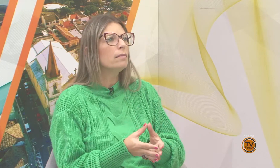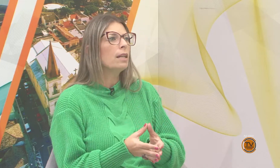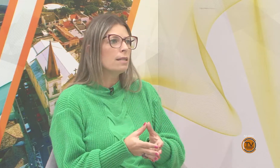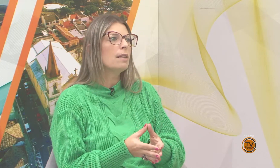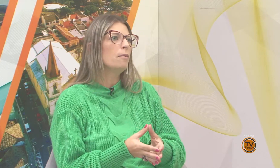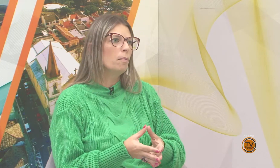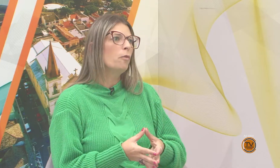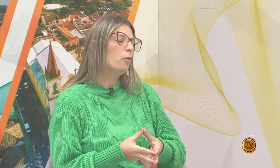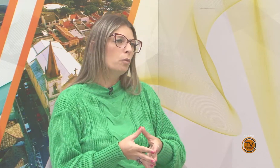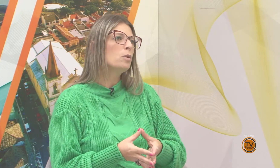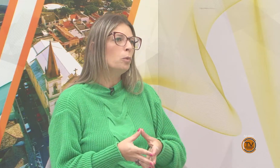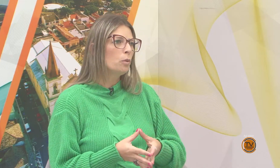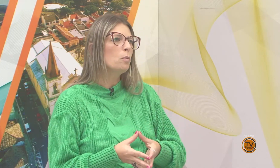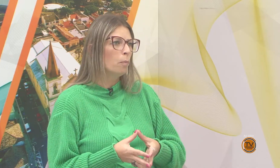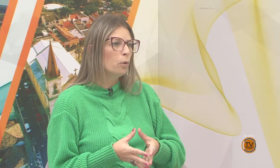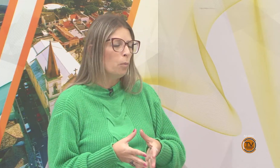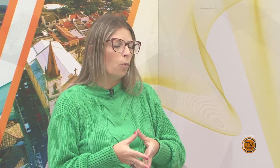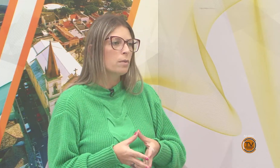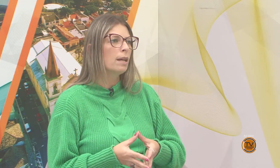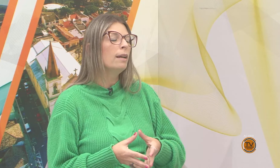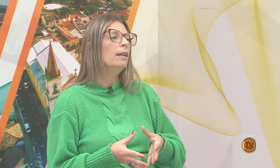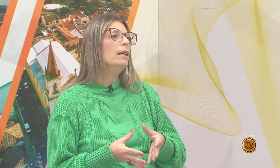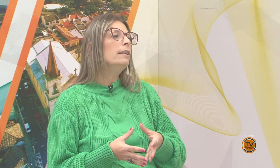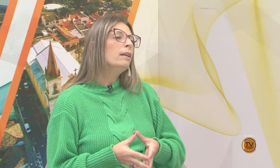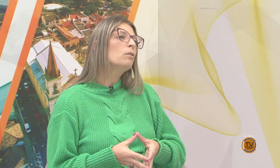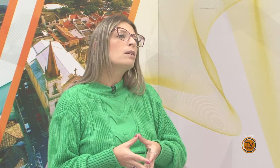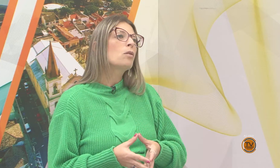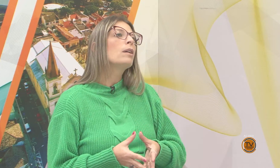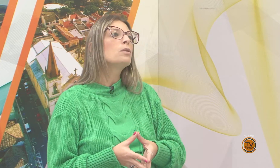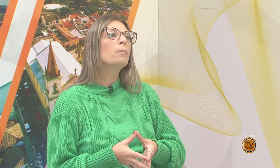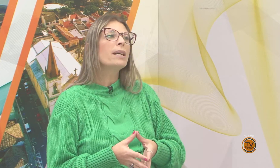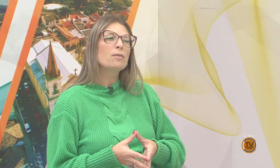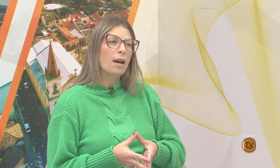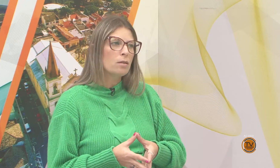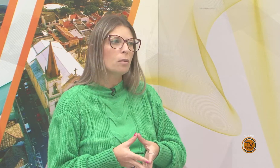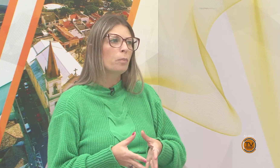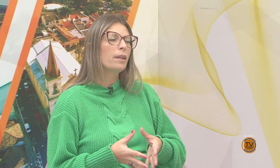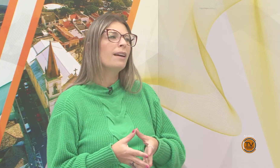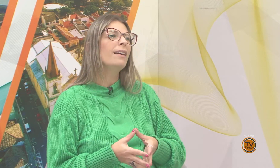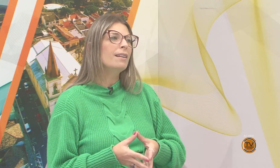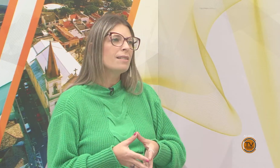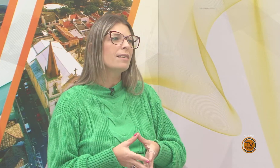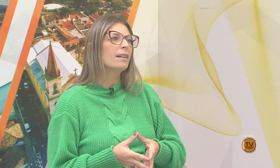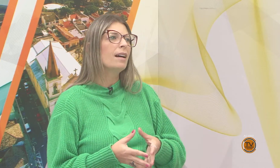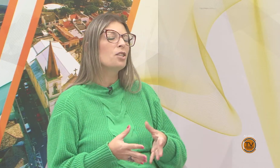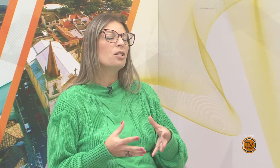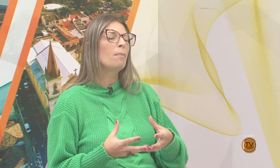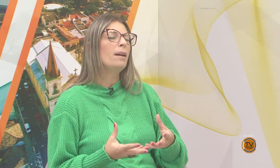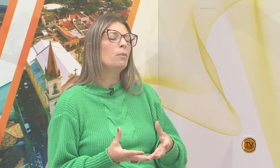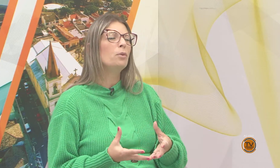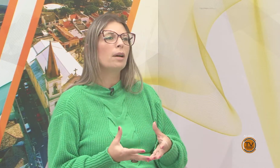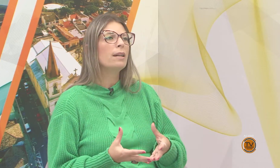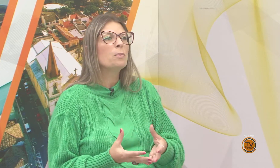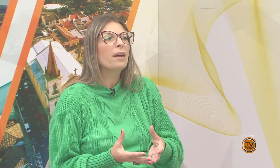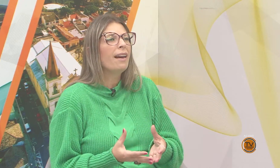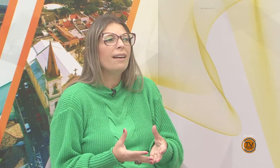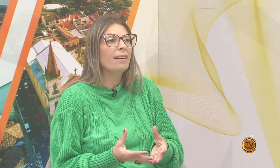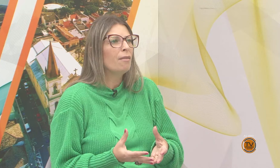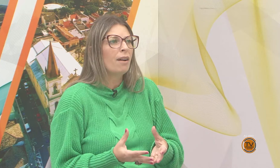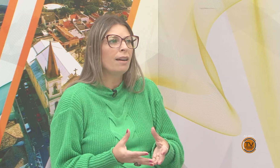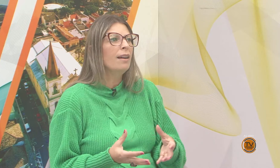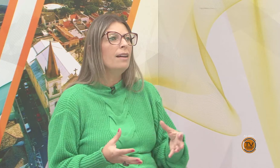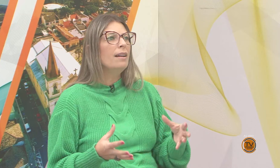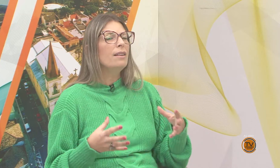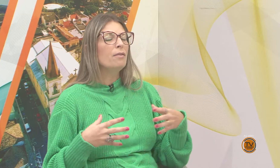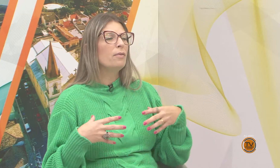vai trazer frutos muito, muito bons, né? Dentro da escola isso é mais fácil, porque a criança, a gente trabalha muito com a criança porque é